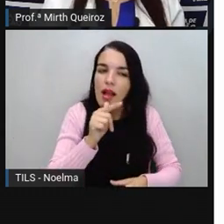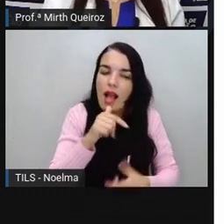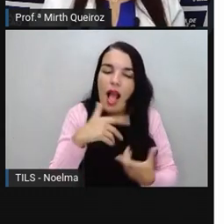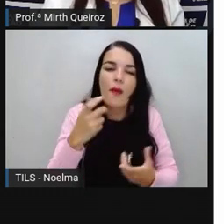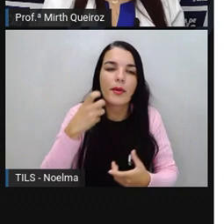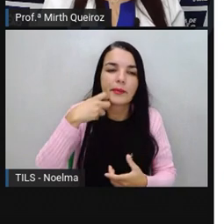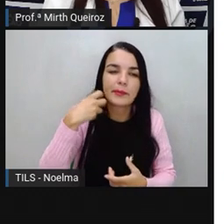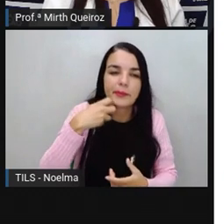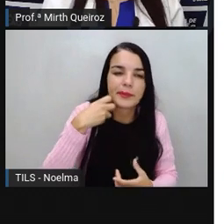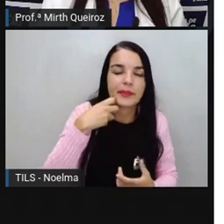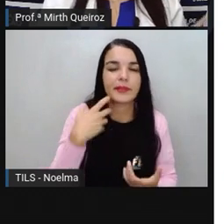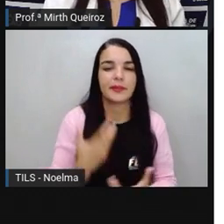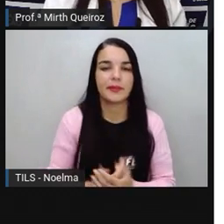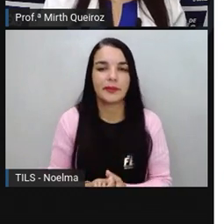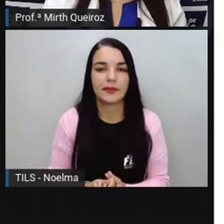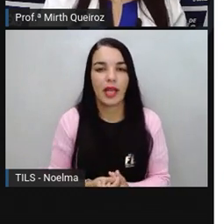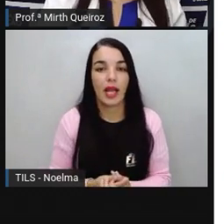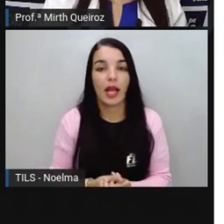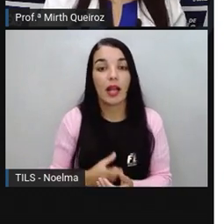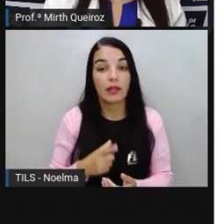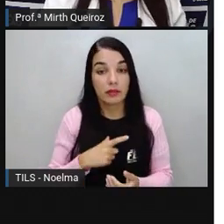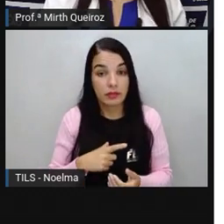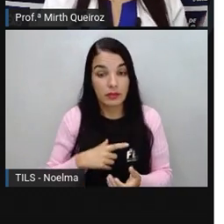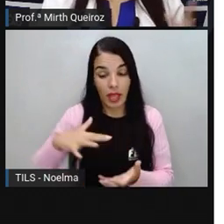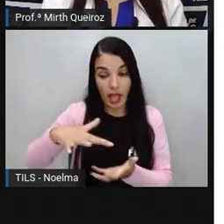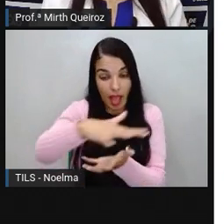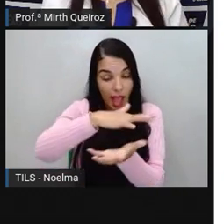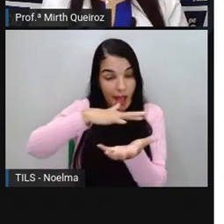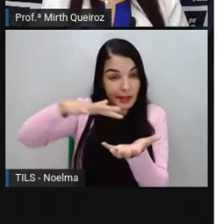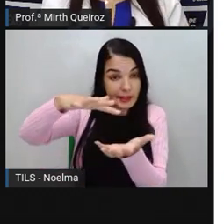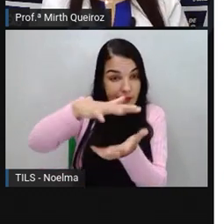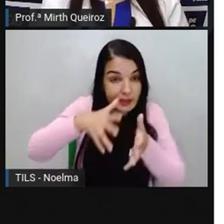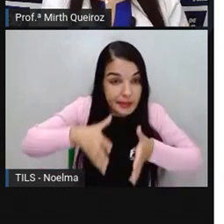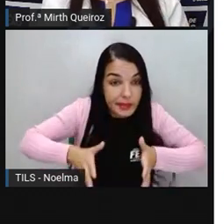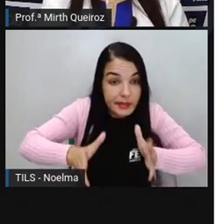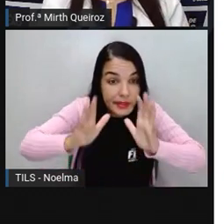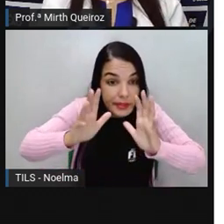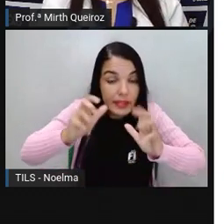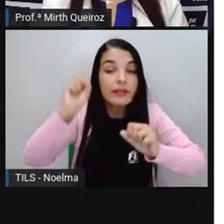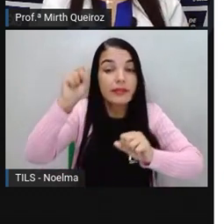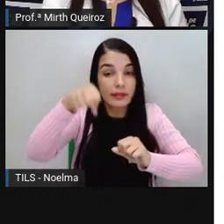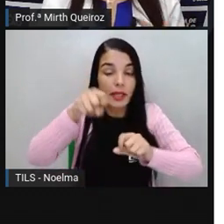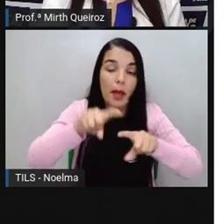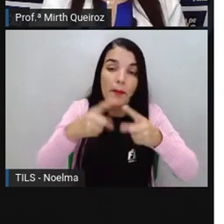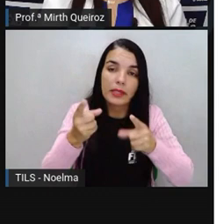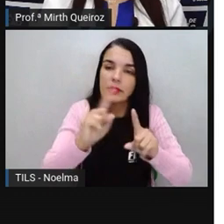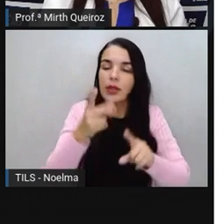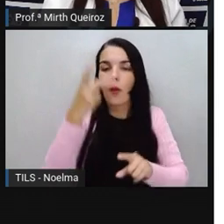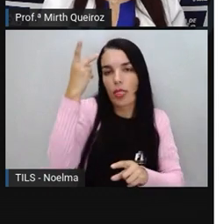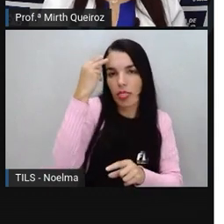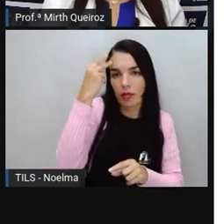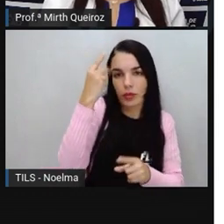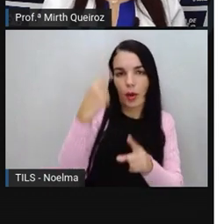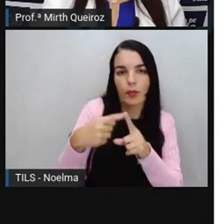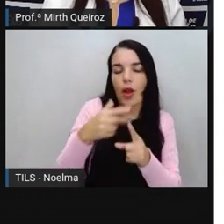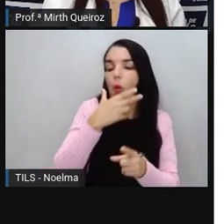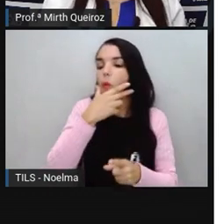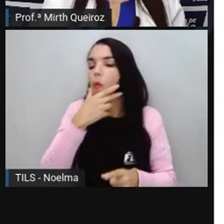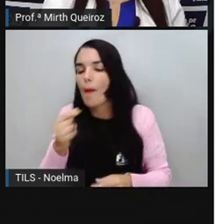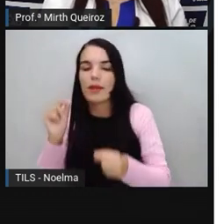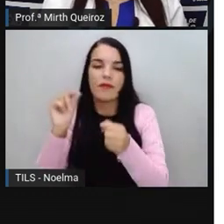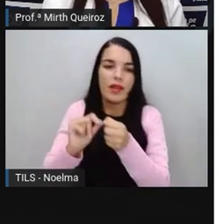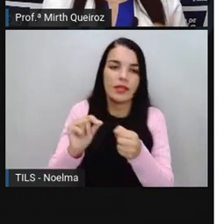ecossistemas? São, porém, não naturais. São ecossistemas artificiais, porque foram produzidos